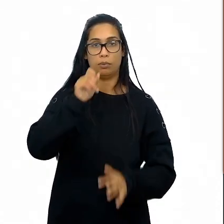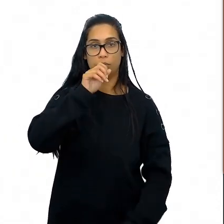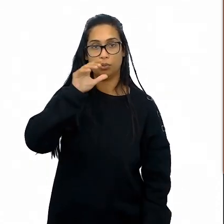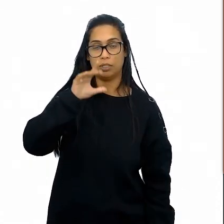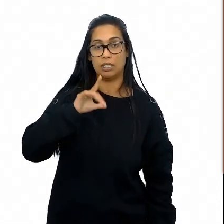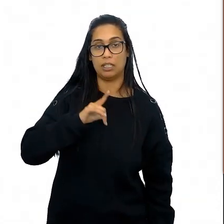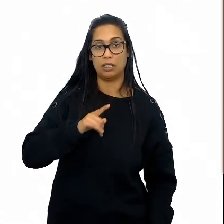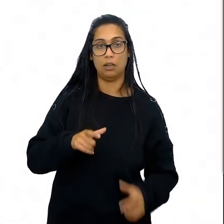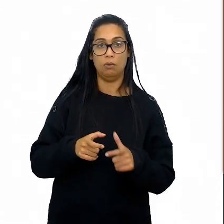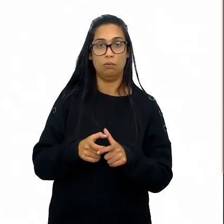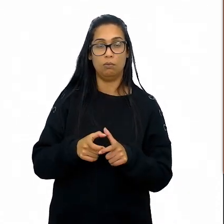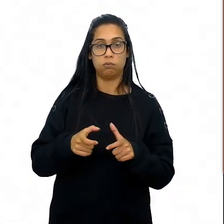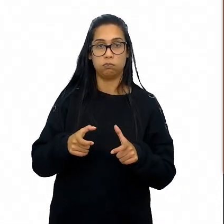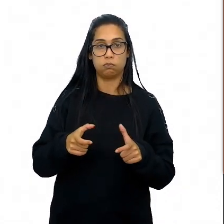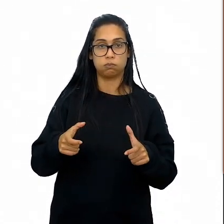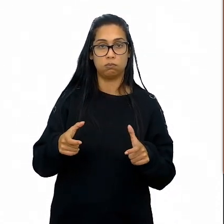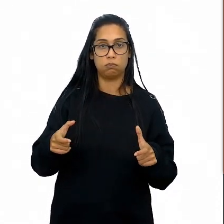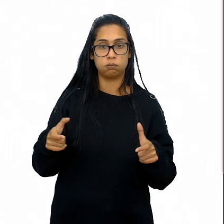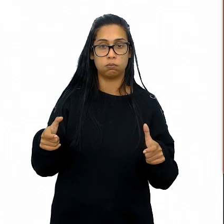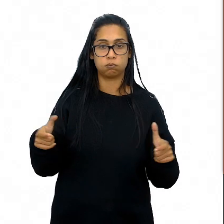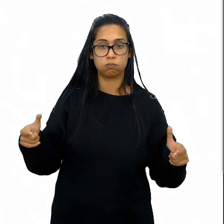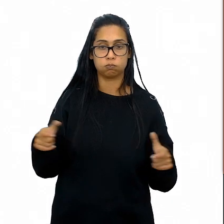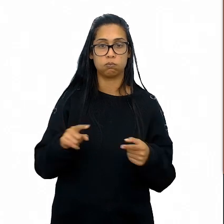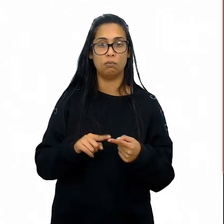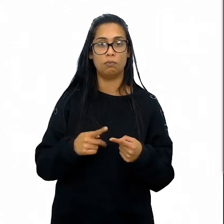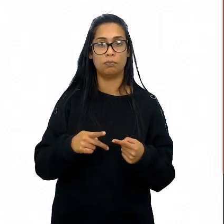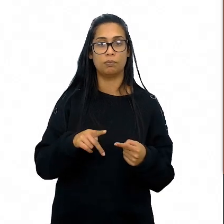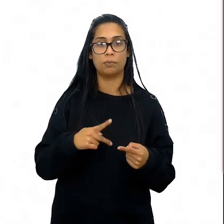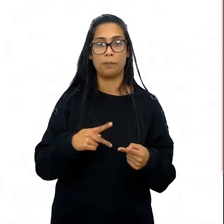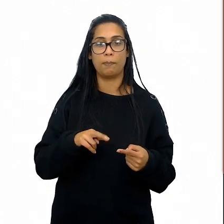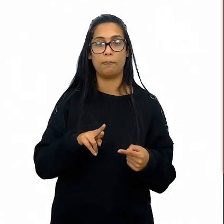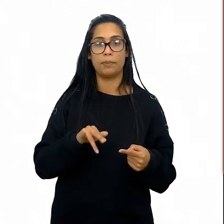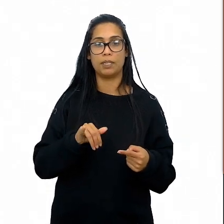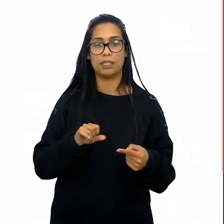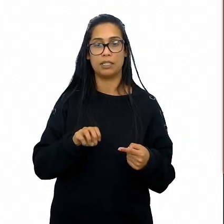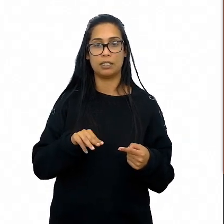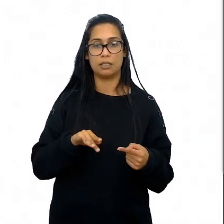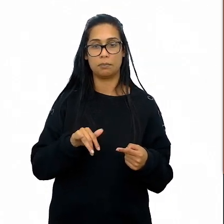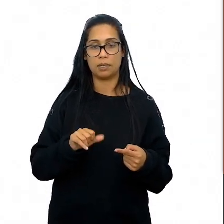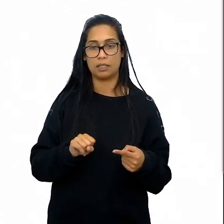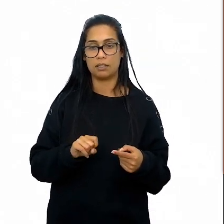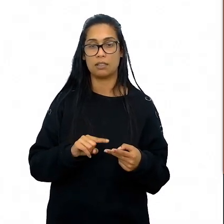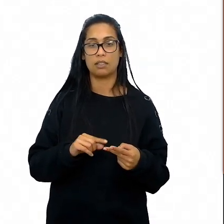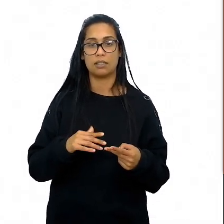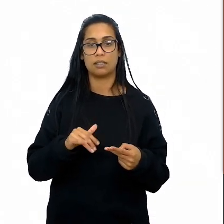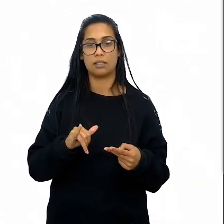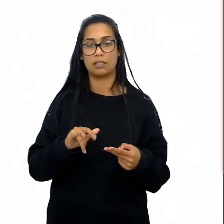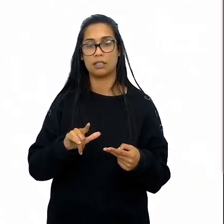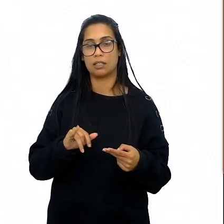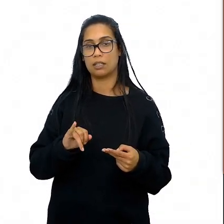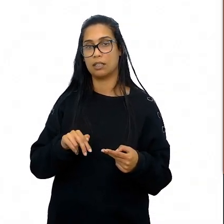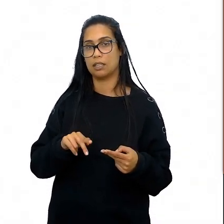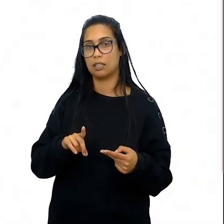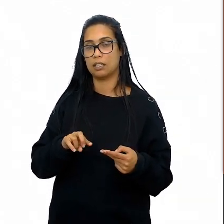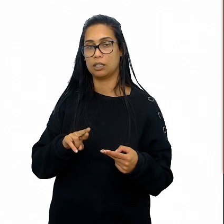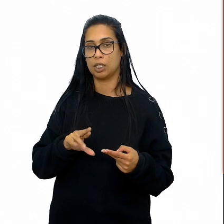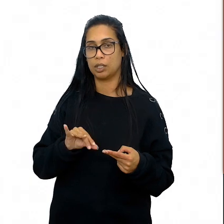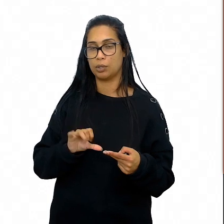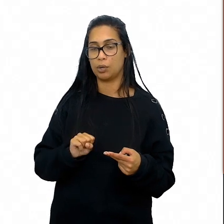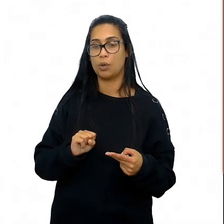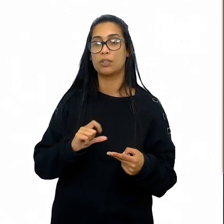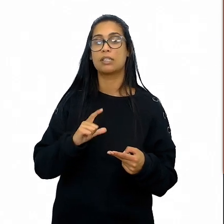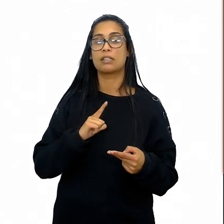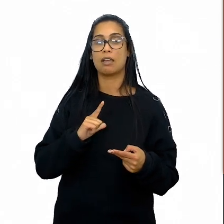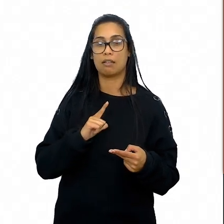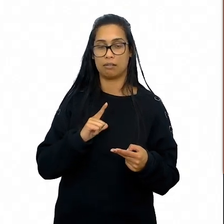é o volume né de prismas e cilindros Tá certo a habilidade a ser trabalhada nessa